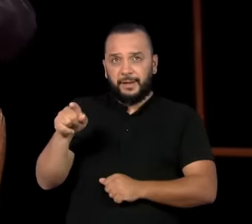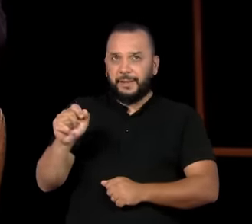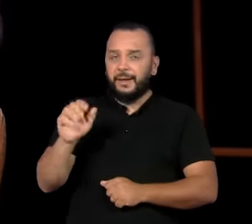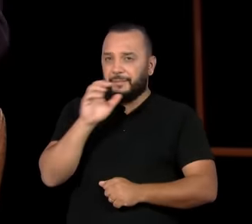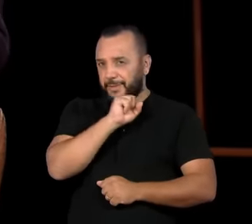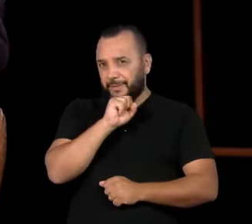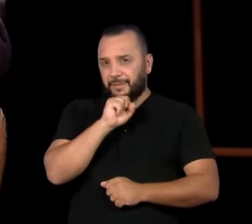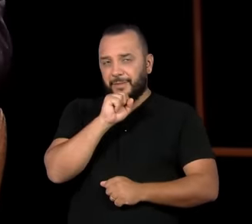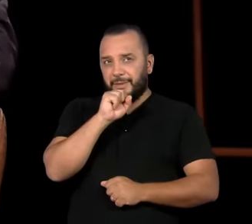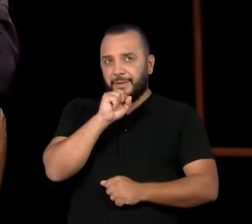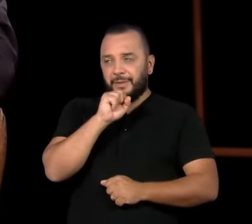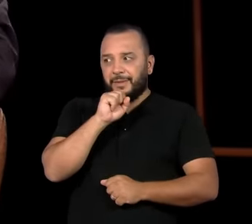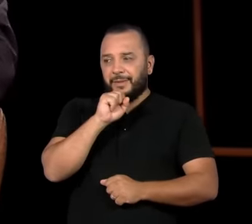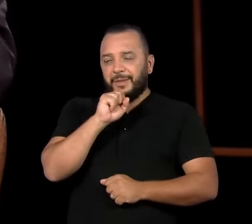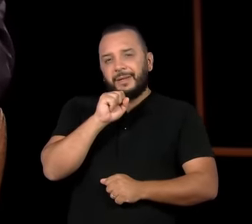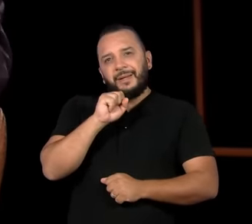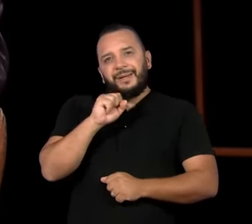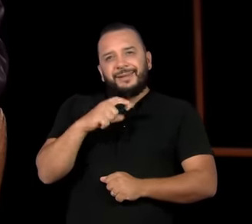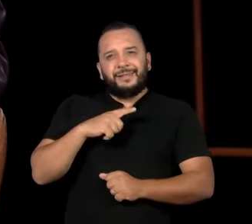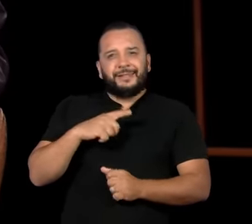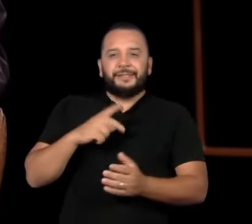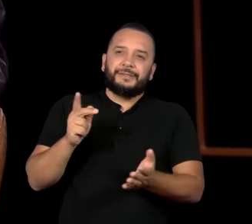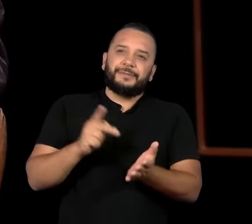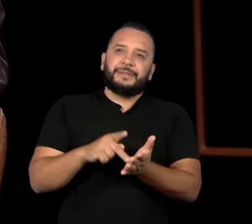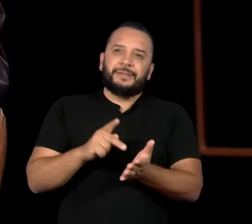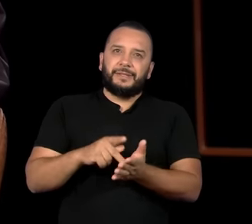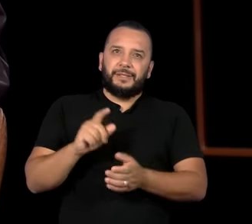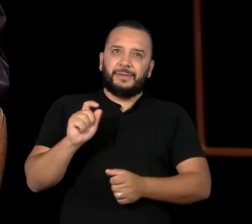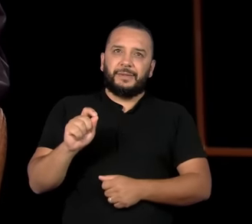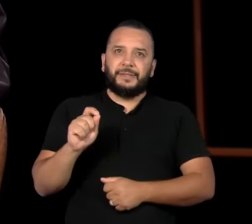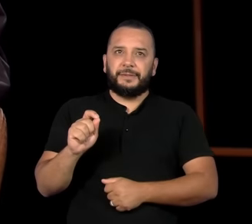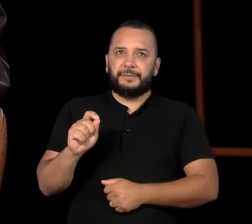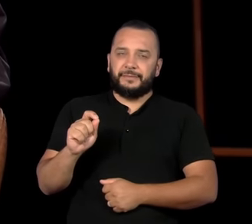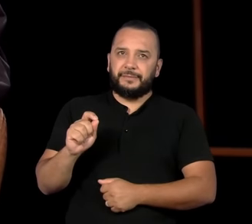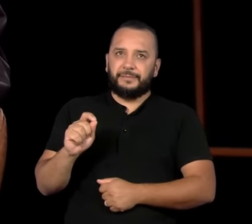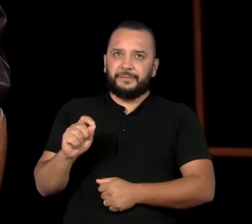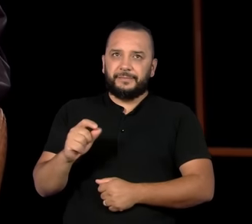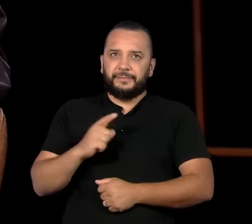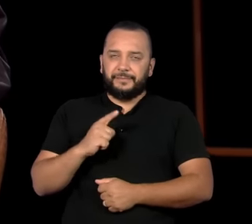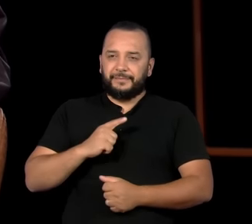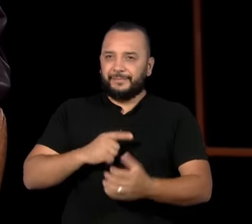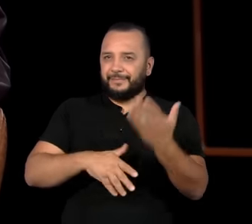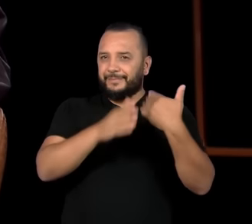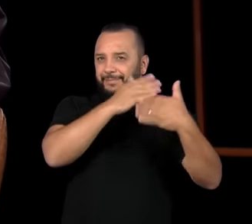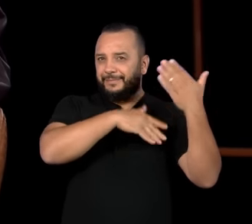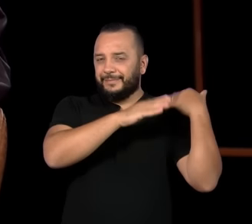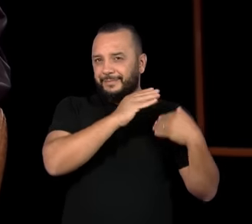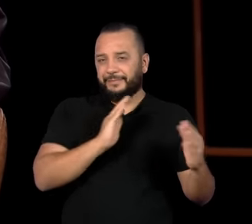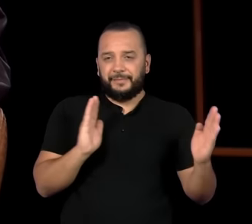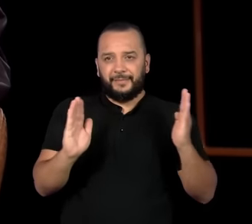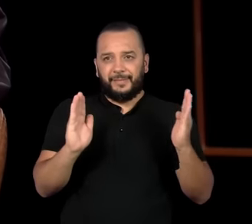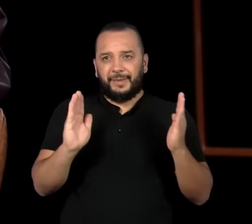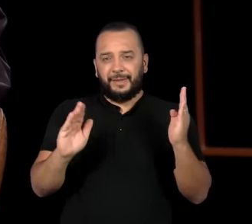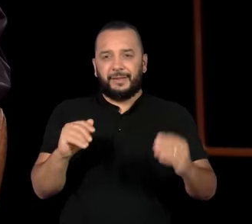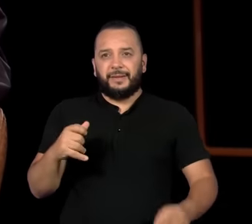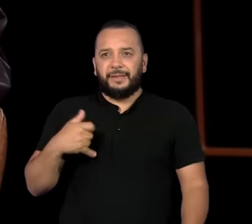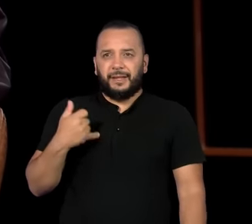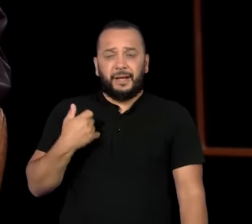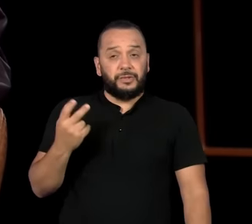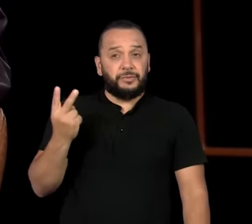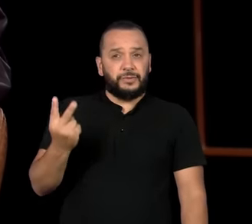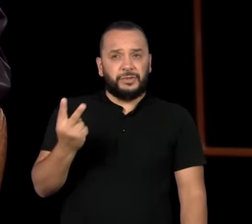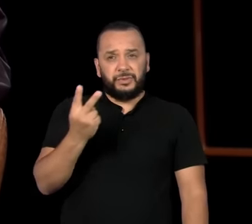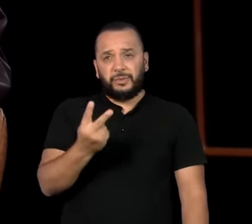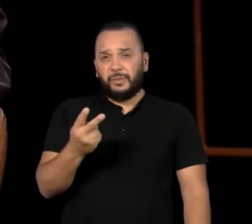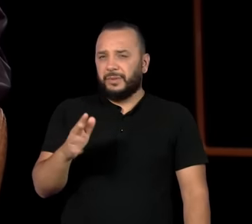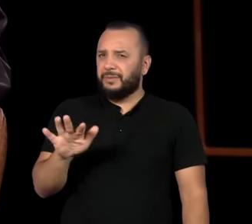Tá. Na verdade, houve uma época, deixa eu ver, quando eu tinha 22